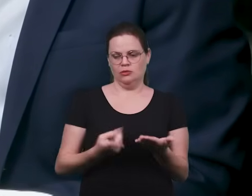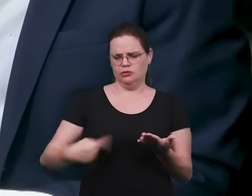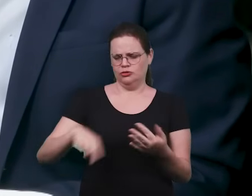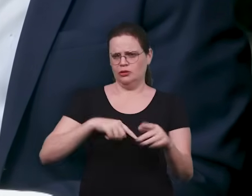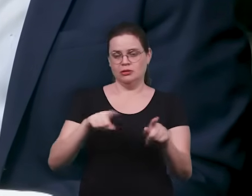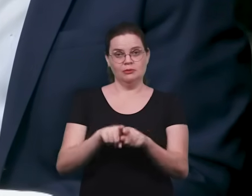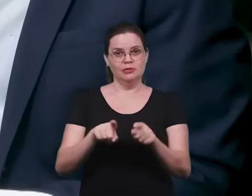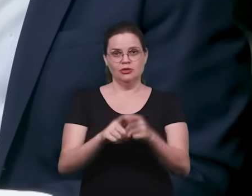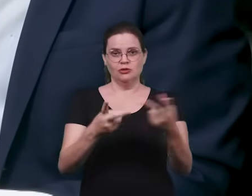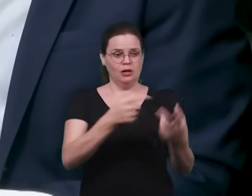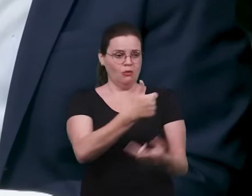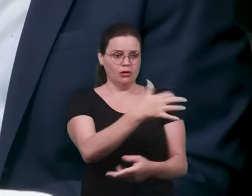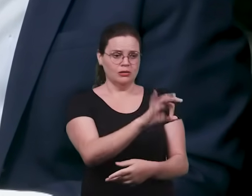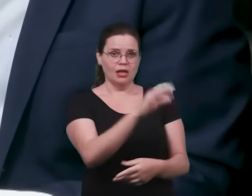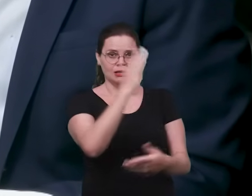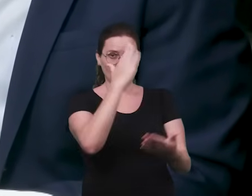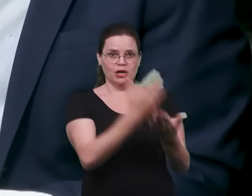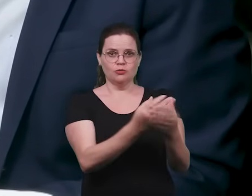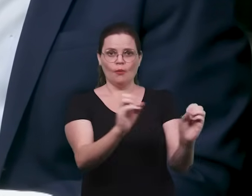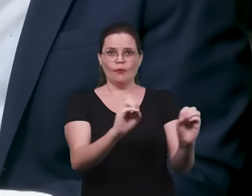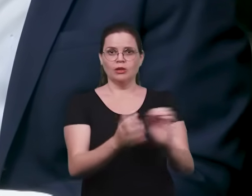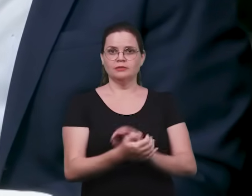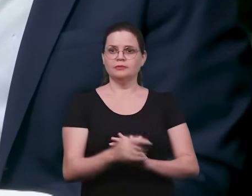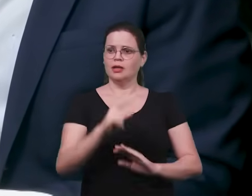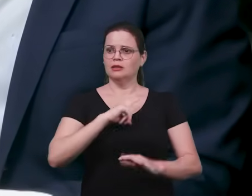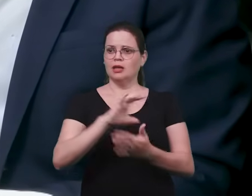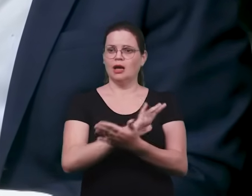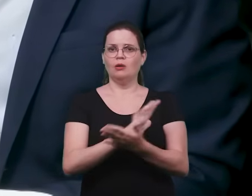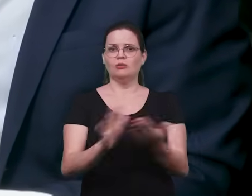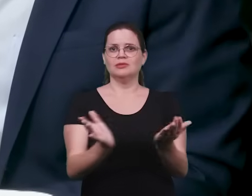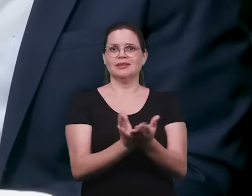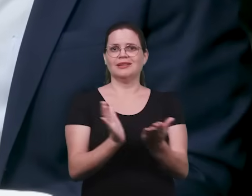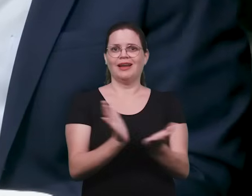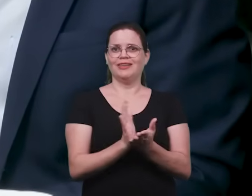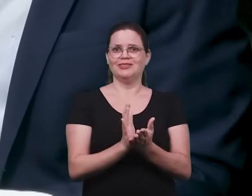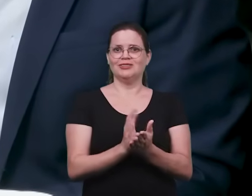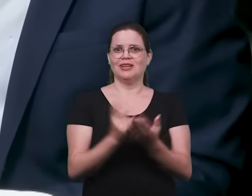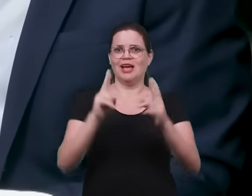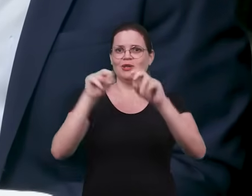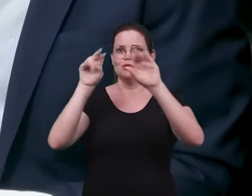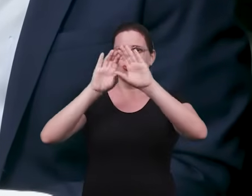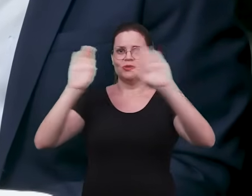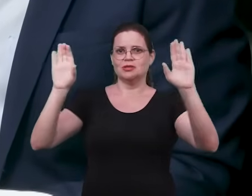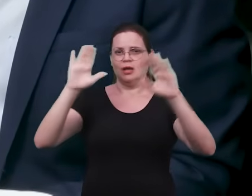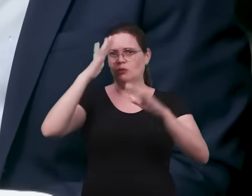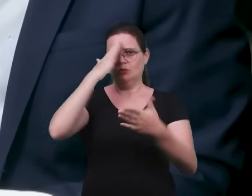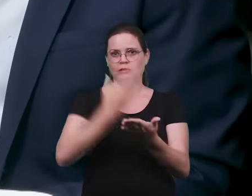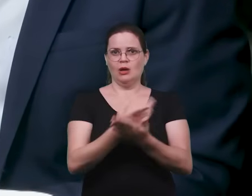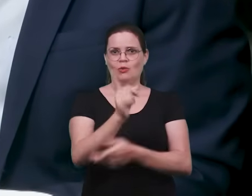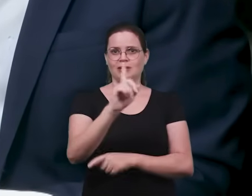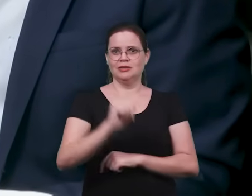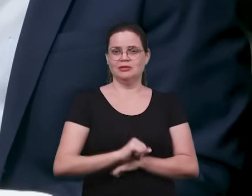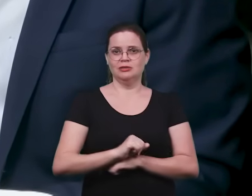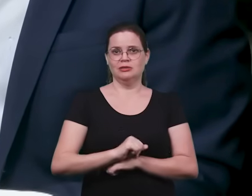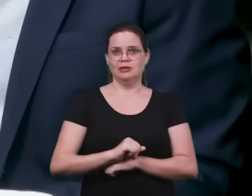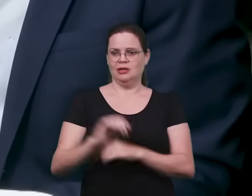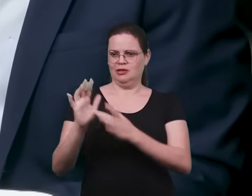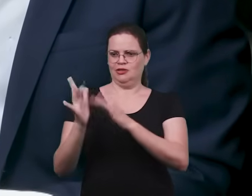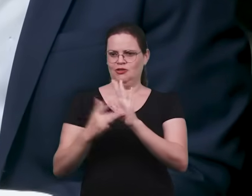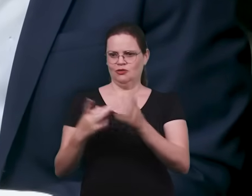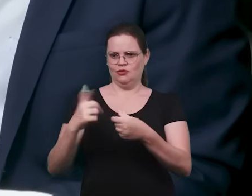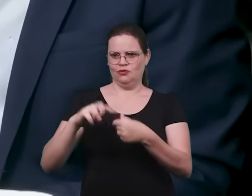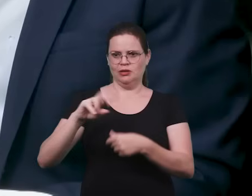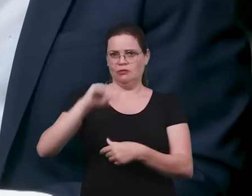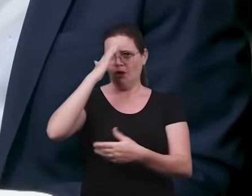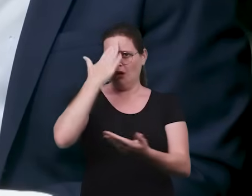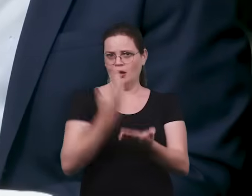grande incredulidade. Cristãos que não acreditam nem em céu, que não acreditam que Jesus vai voltar. Por isso que Jesus, naquela